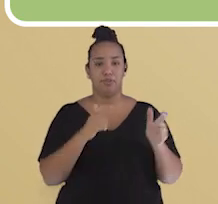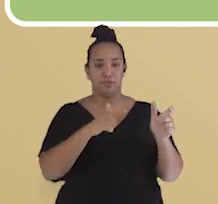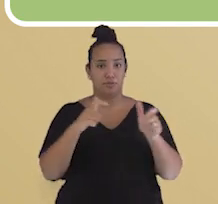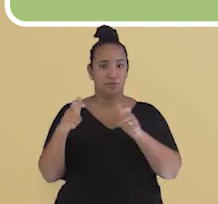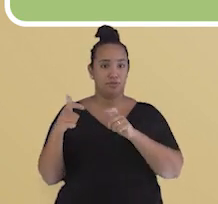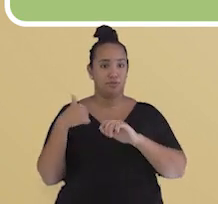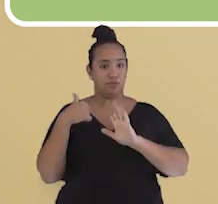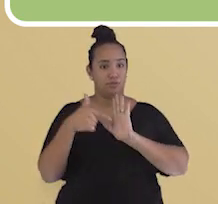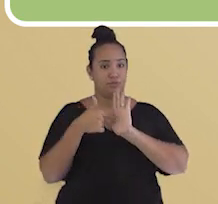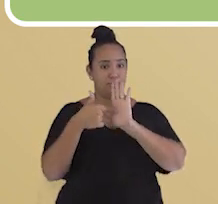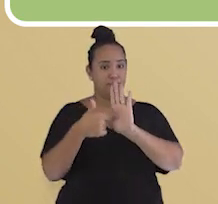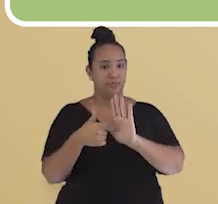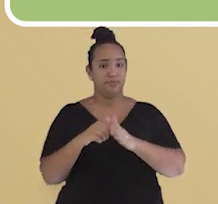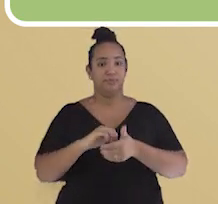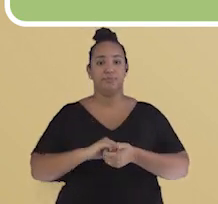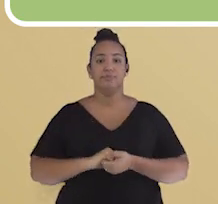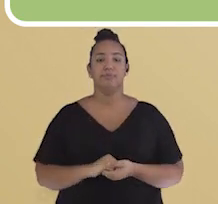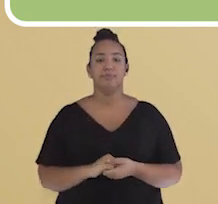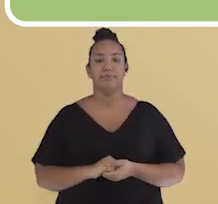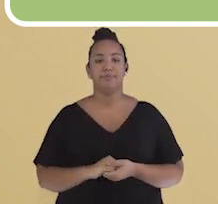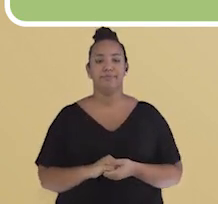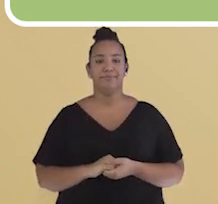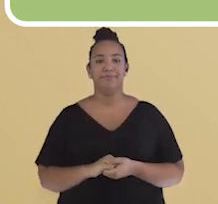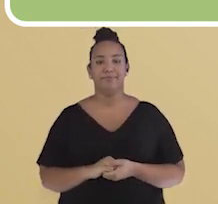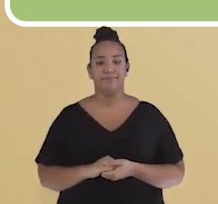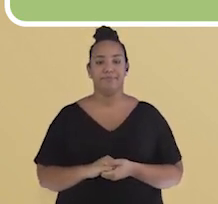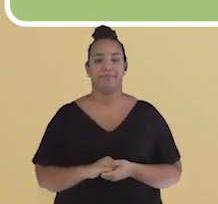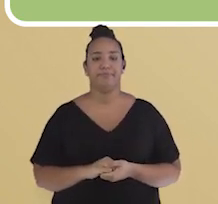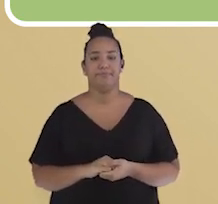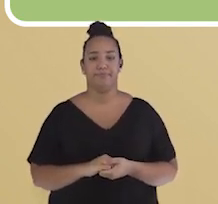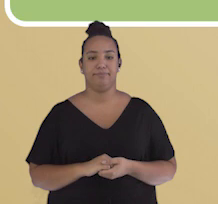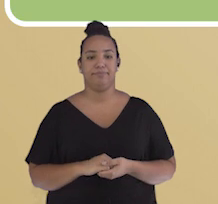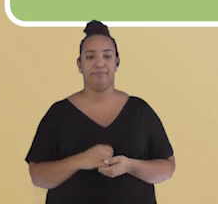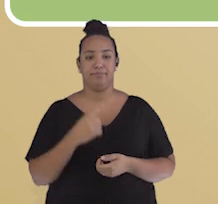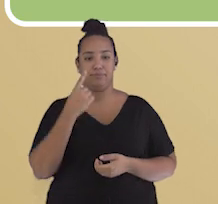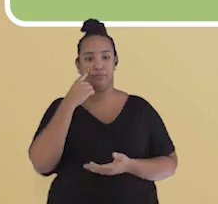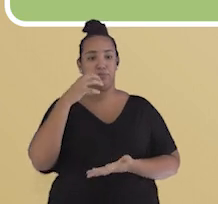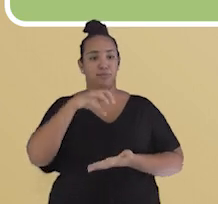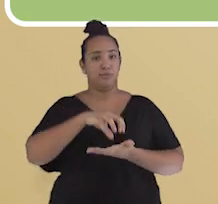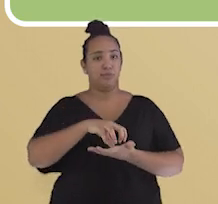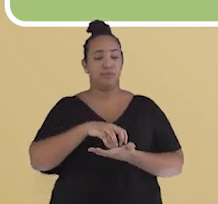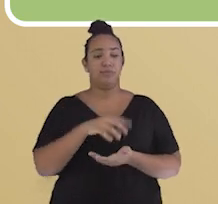Vitória, Espírito Santo. Observem que onde havia mar, hoje